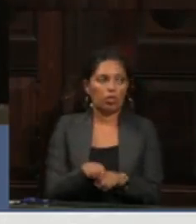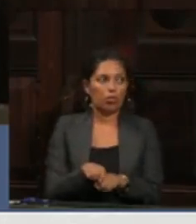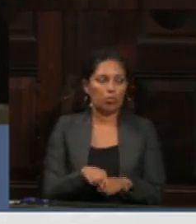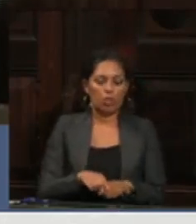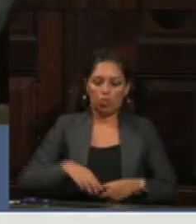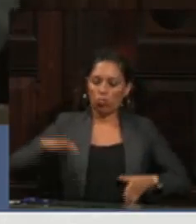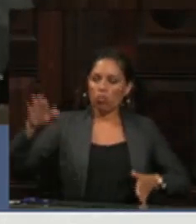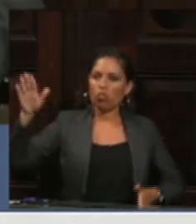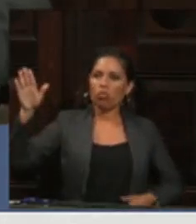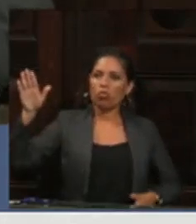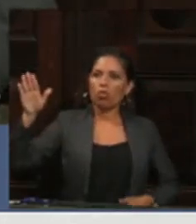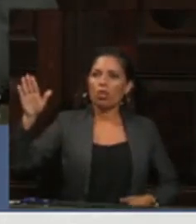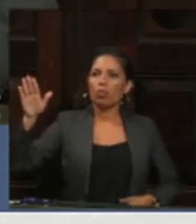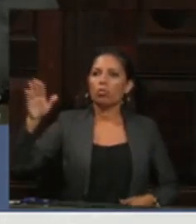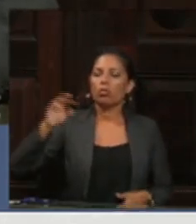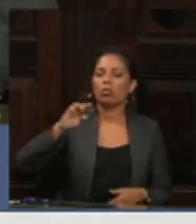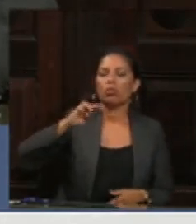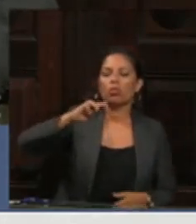milícias digitais,